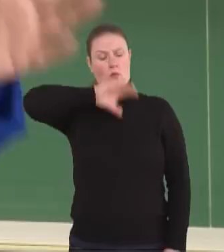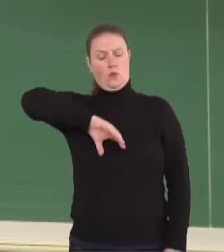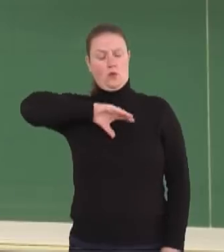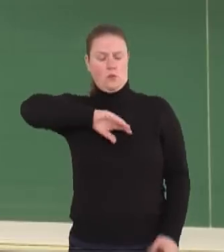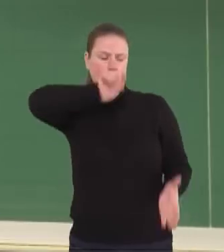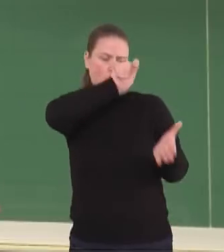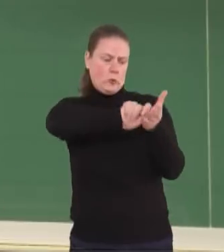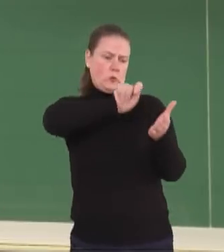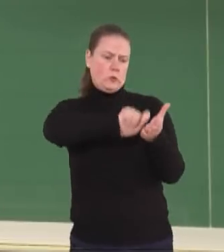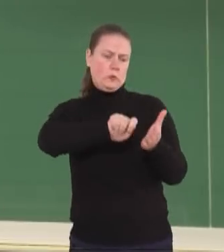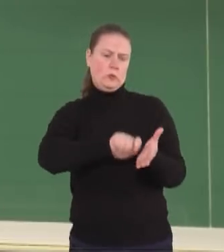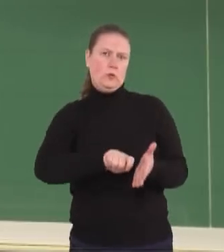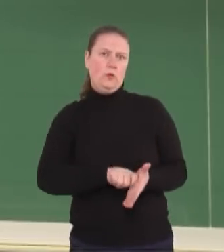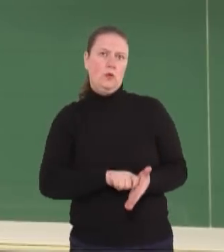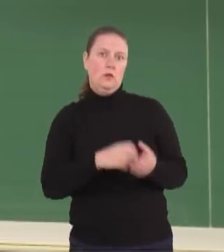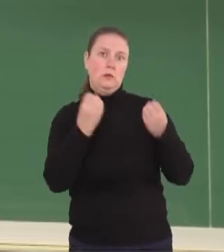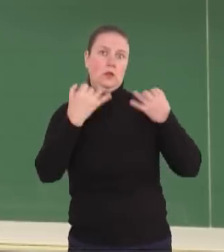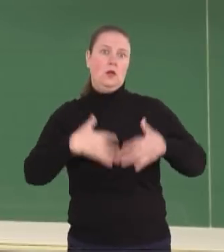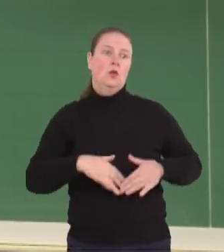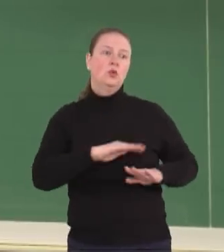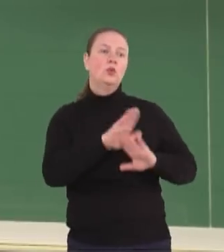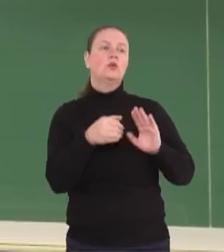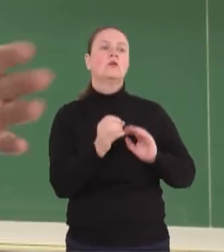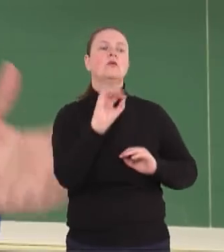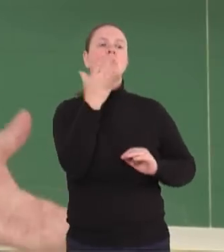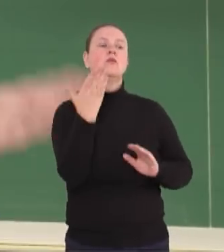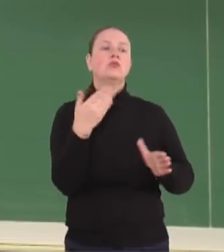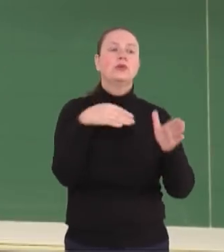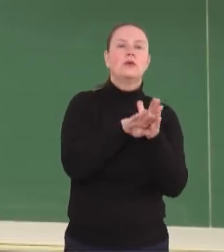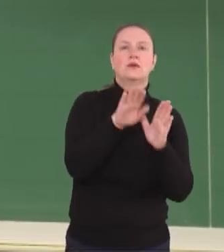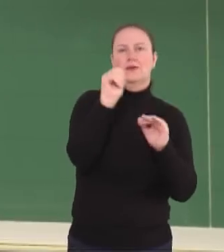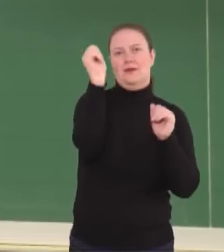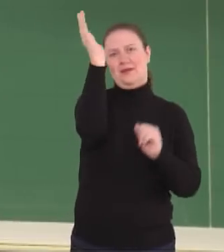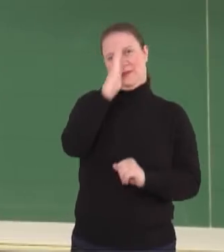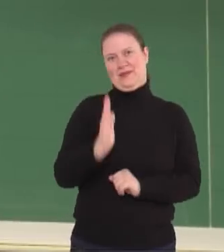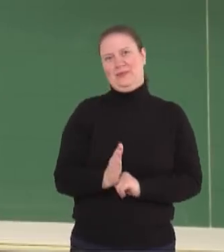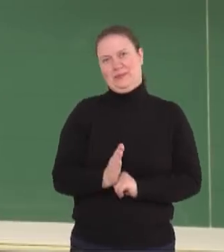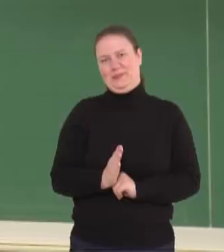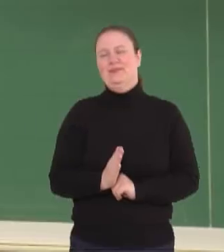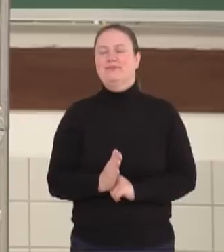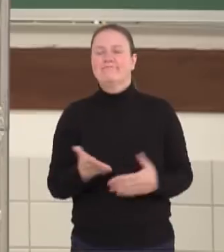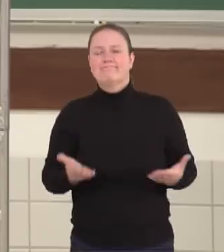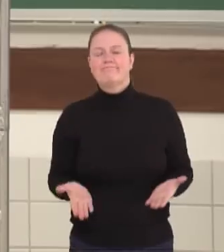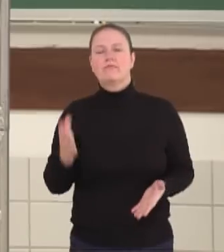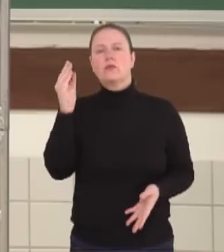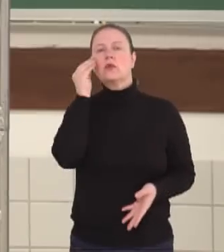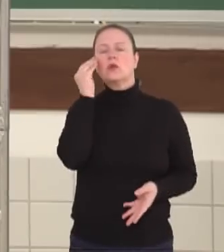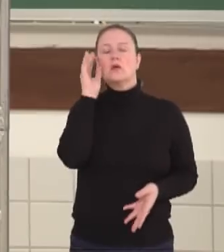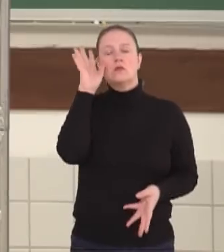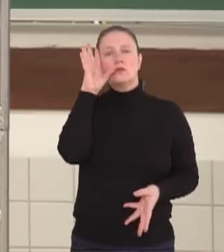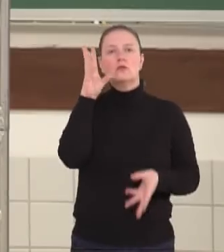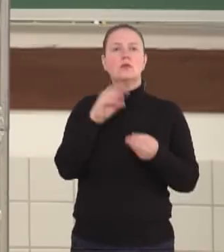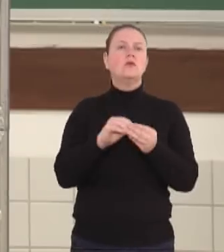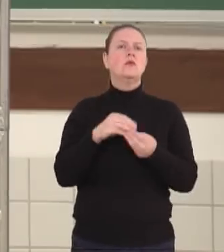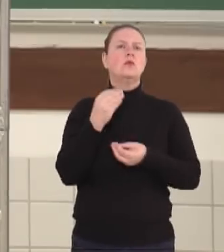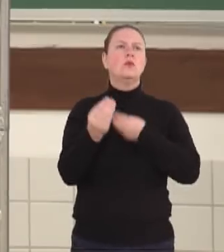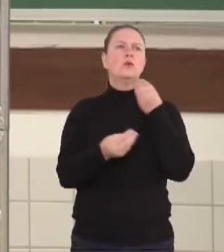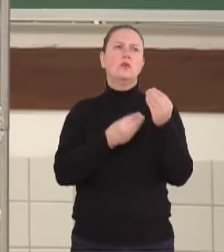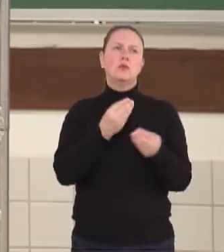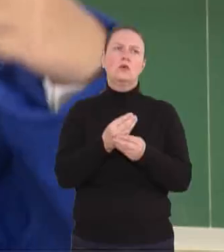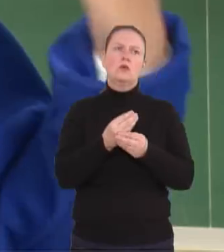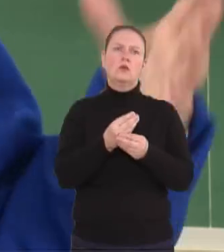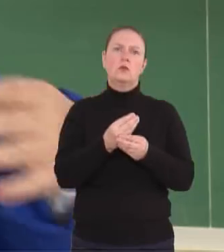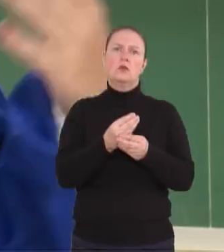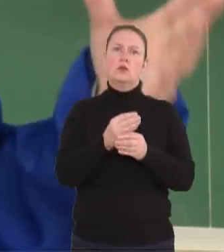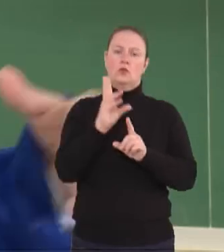contando sobre a descoberta e tal. E a gente vai trabalhar então um pouco para tentar compreender, né, como que essas pessoas